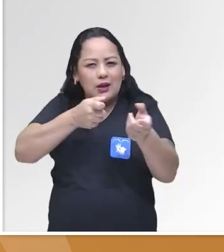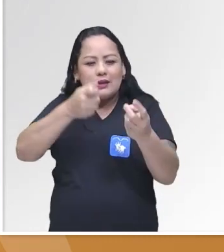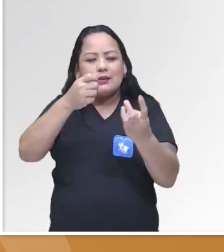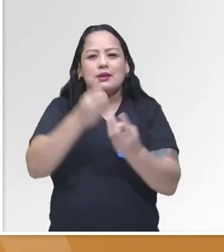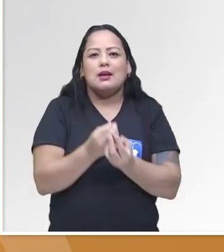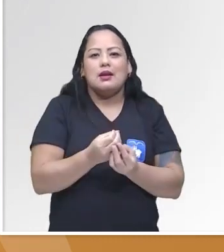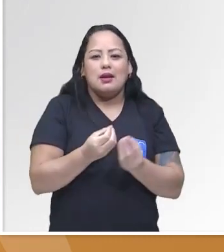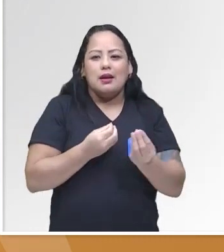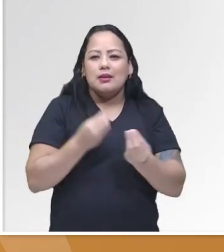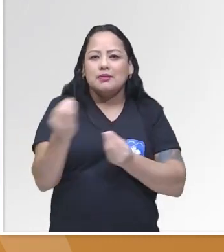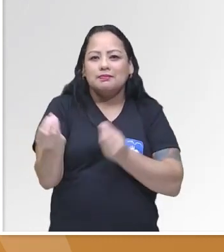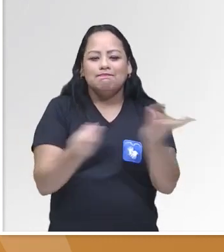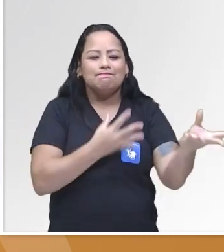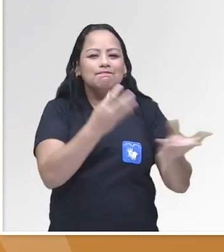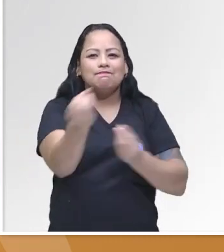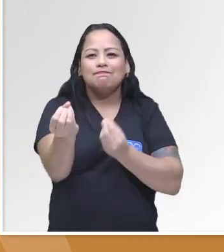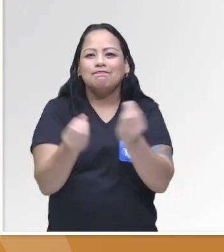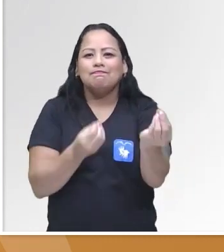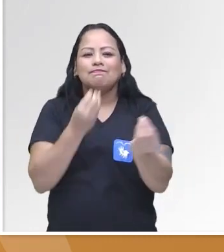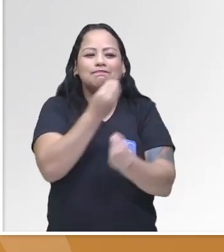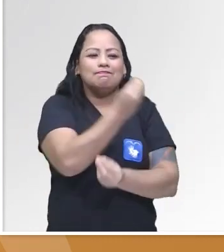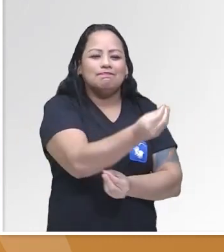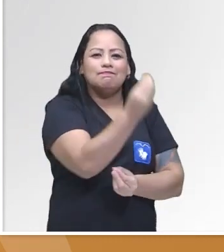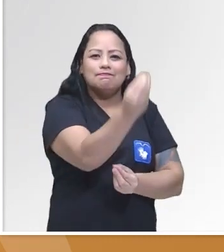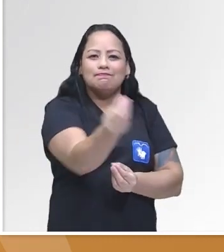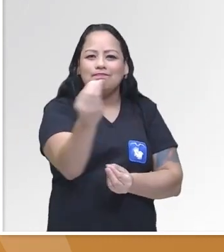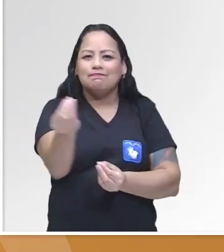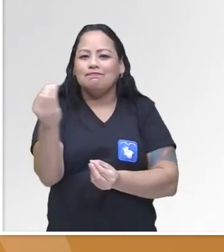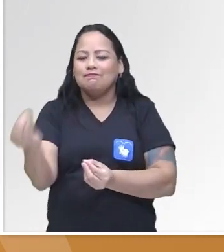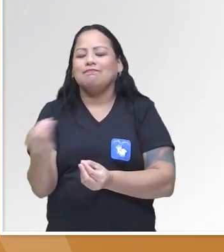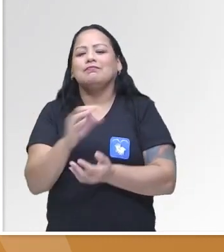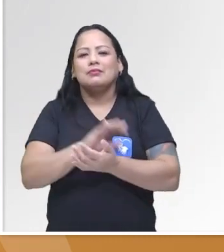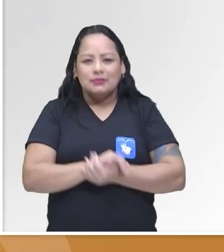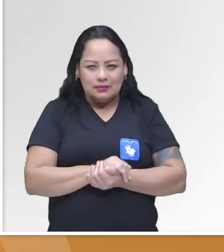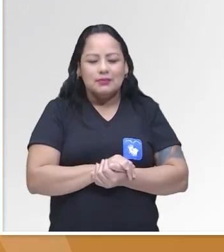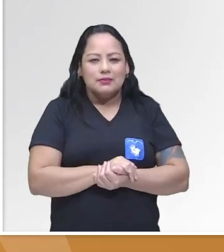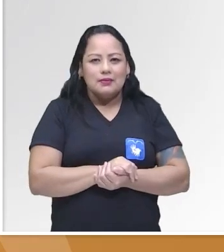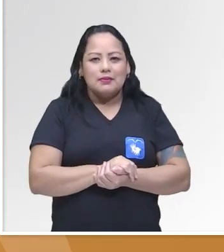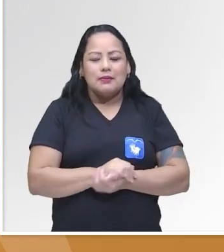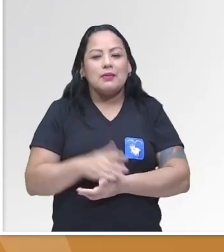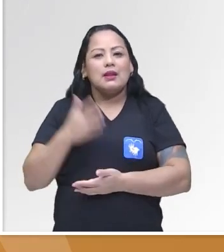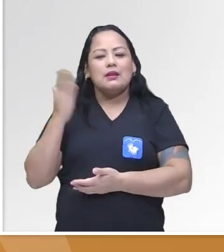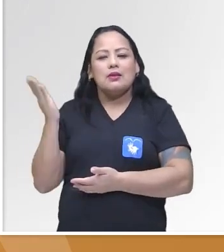com os habitantes da sua tribo. Então, nós temos duas imagens bem legais aí, né? Os